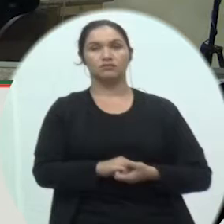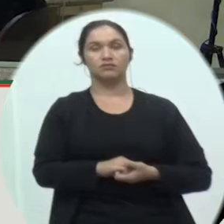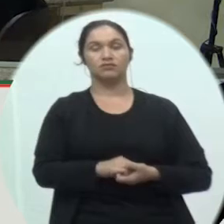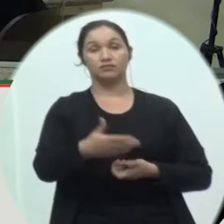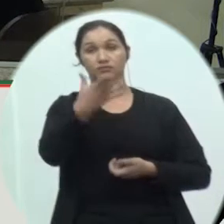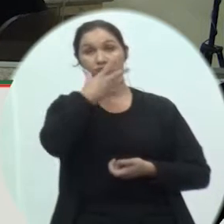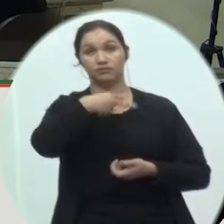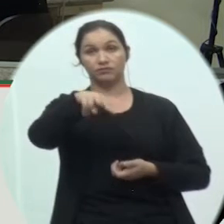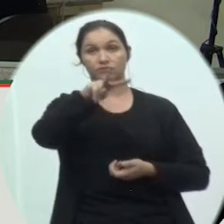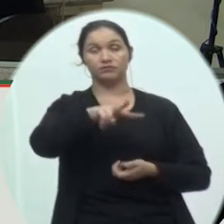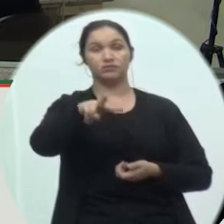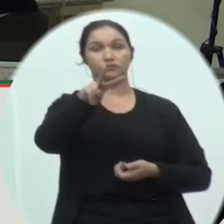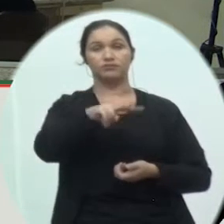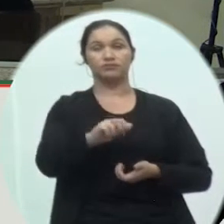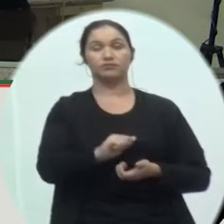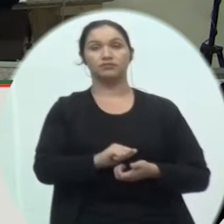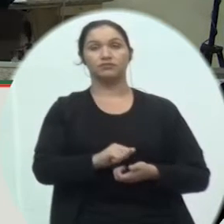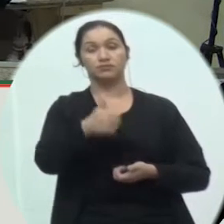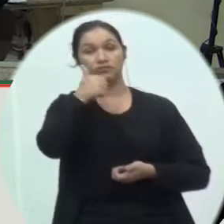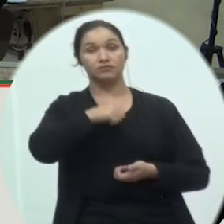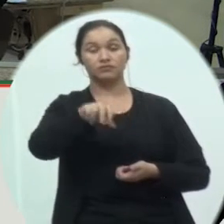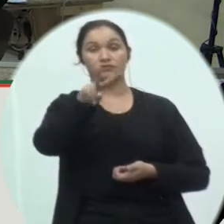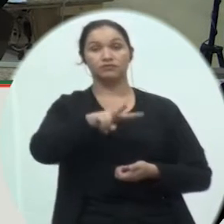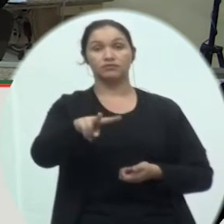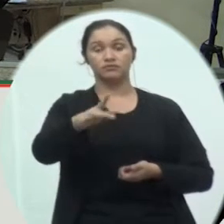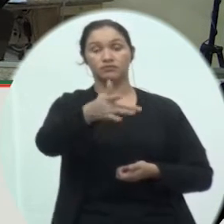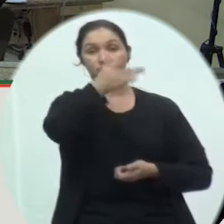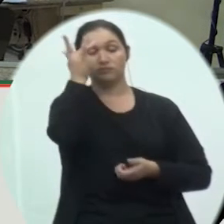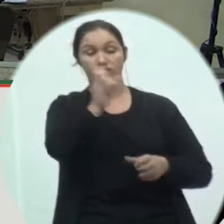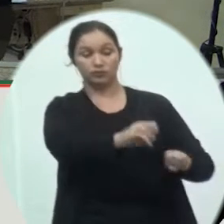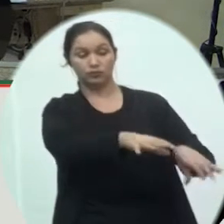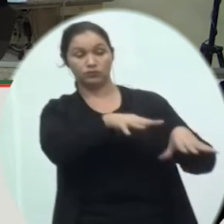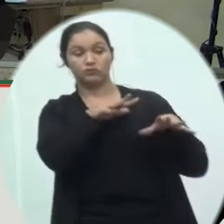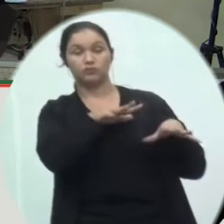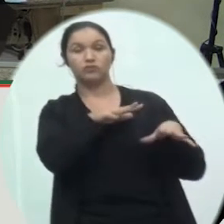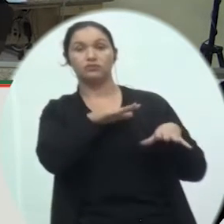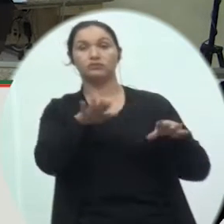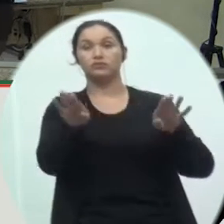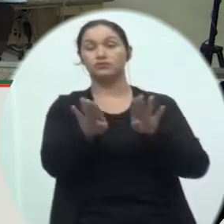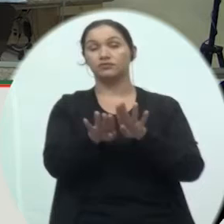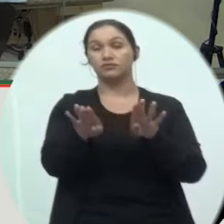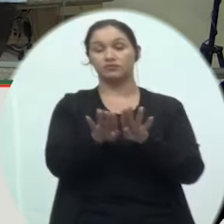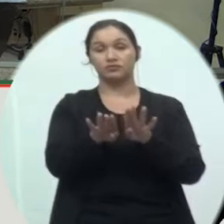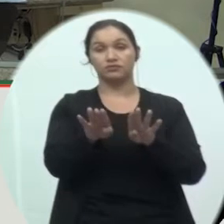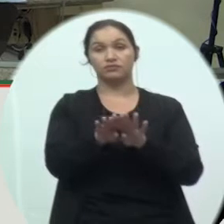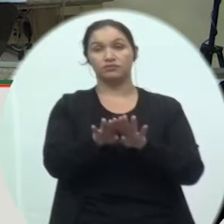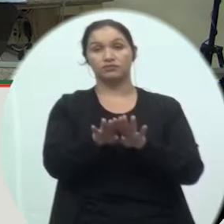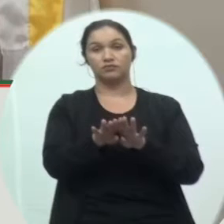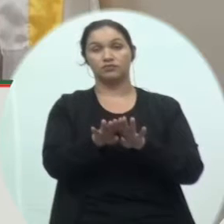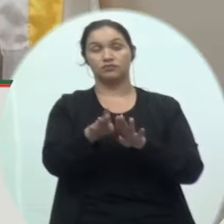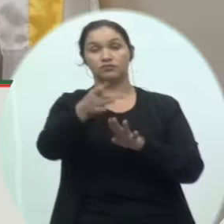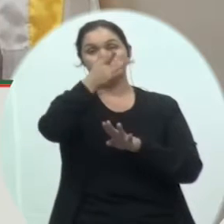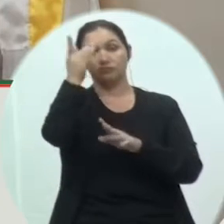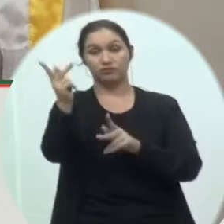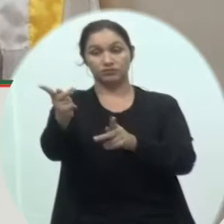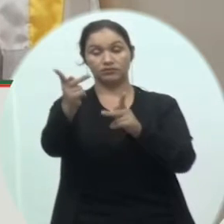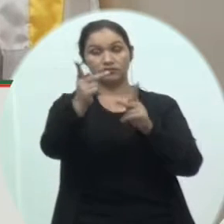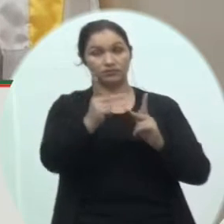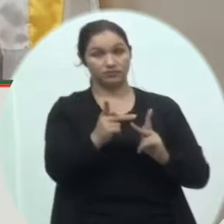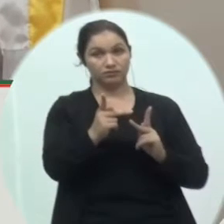Senhores vereadores, vereadoras, público presente, os nossos convidados aqui, o